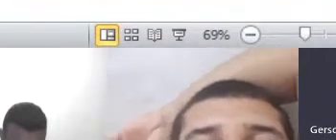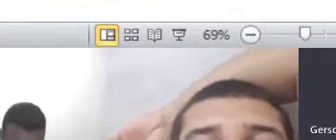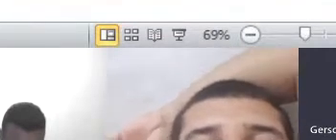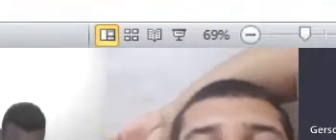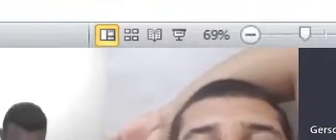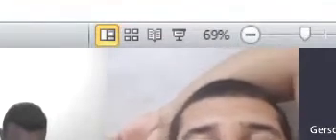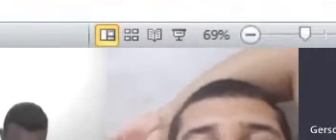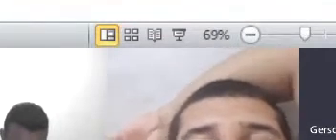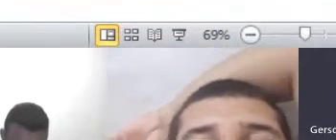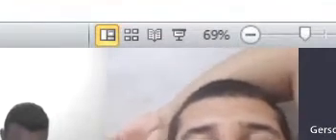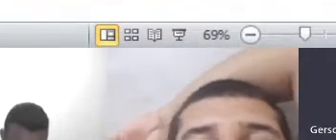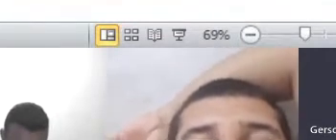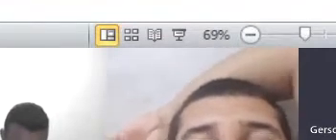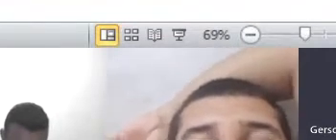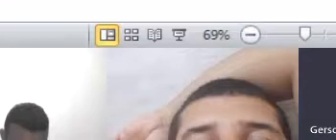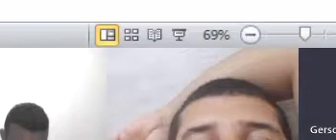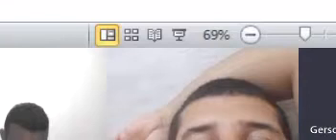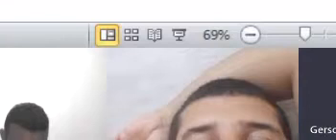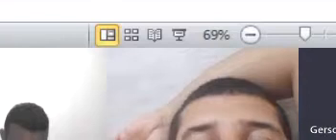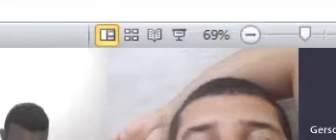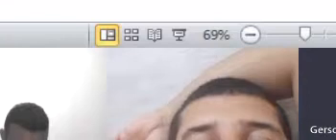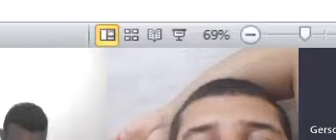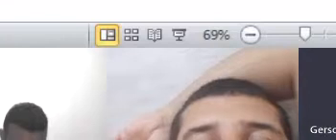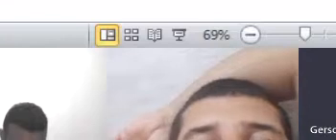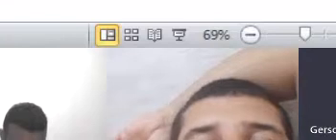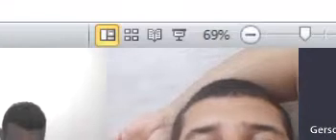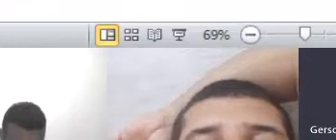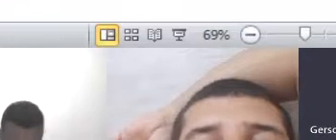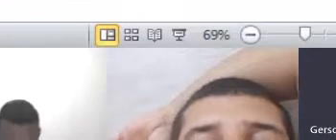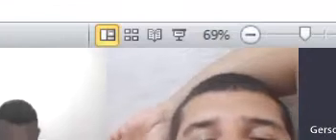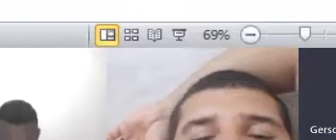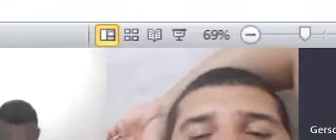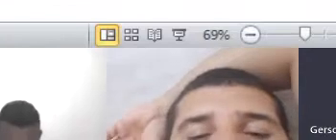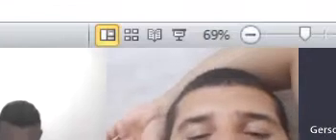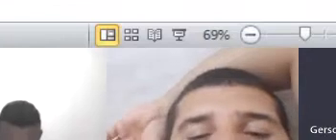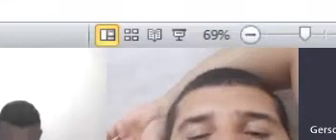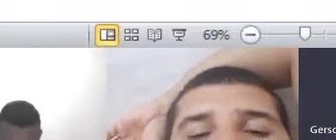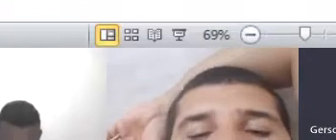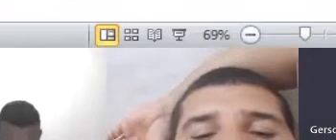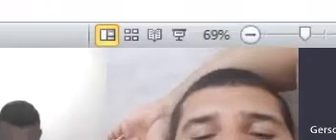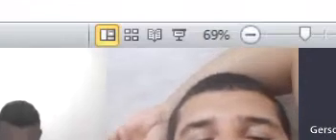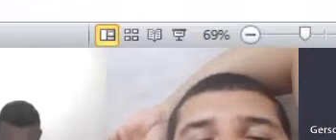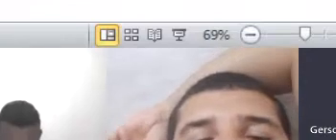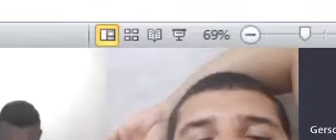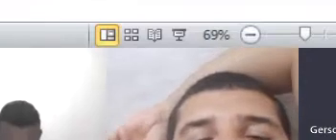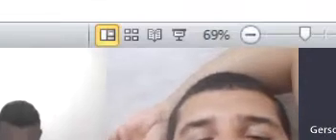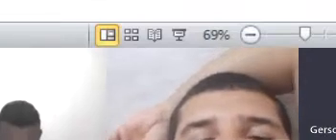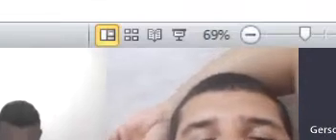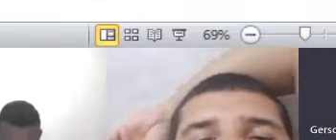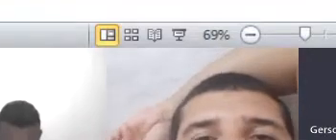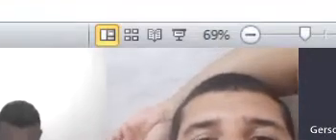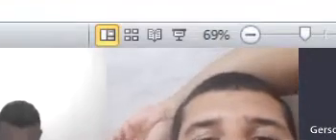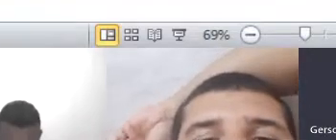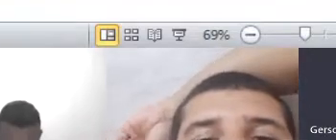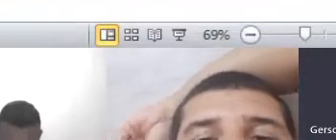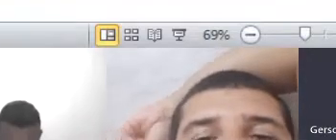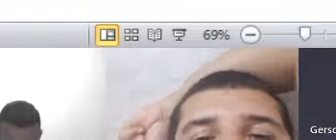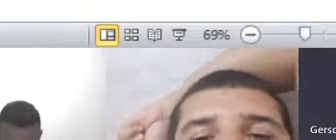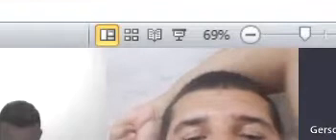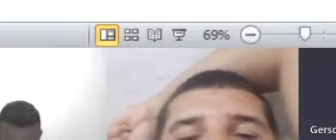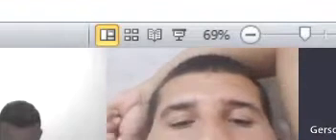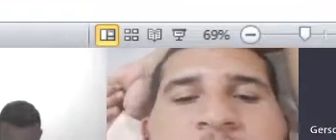neutralizada, a gente chama que entrou em um ponto de equivalência, certo? Então, a solução